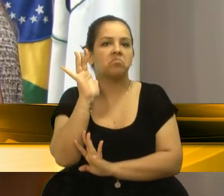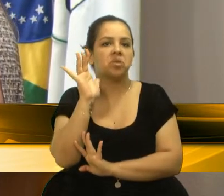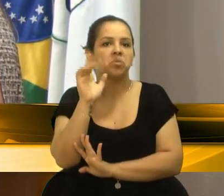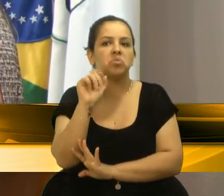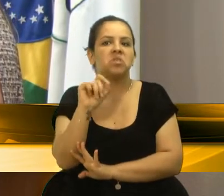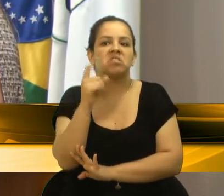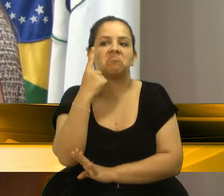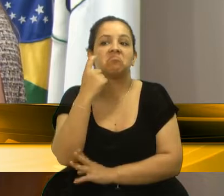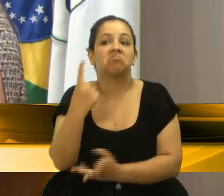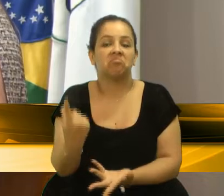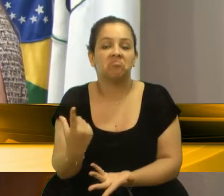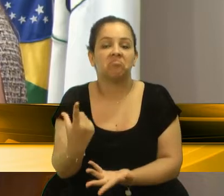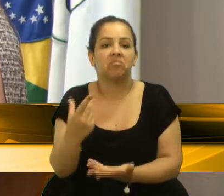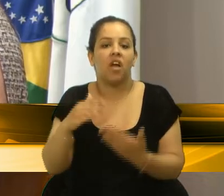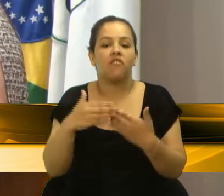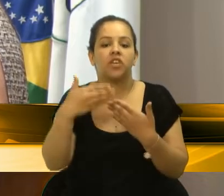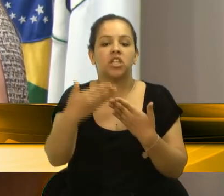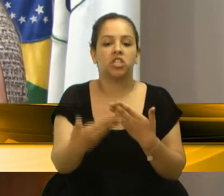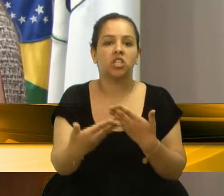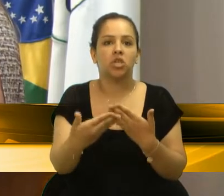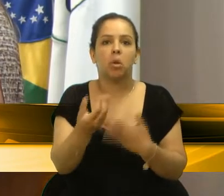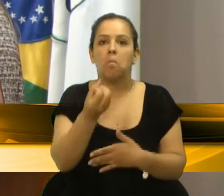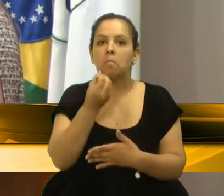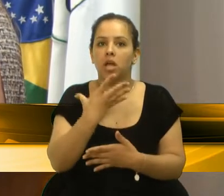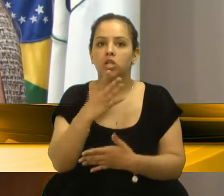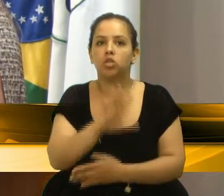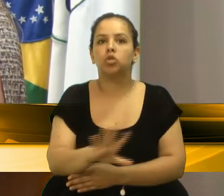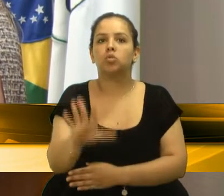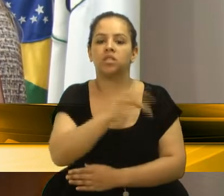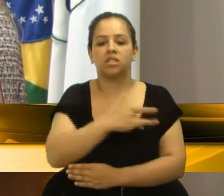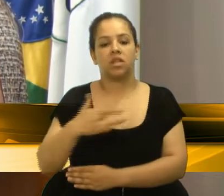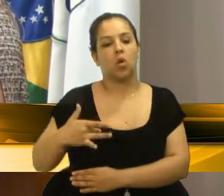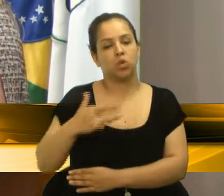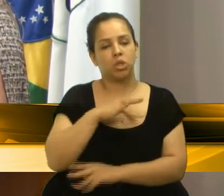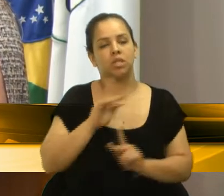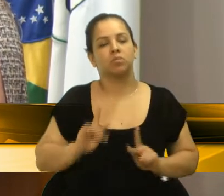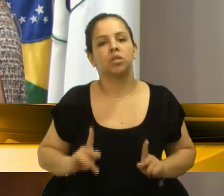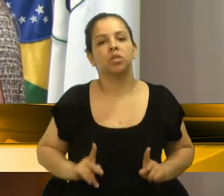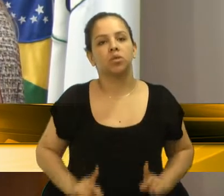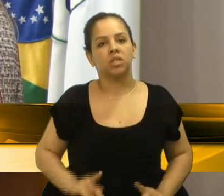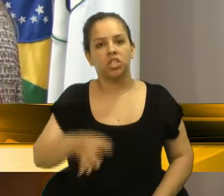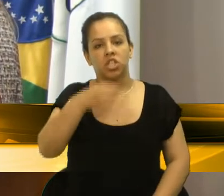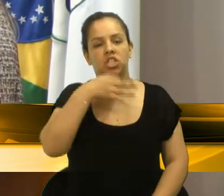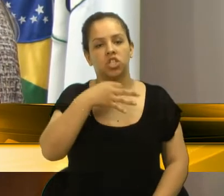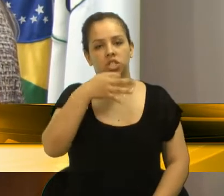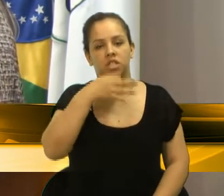à frente do bem comum e da saúde da população caxiense.